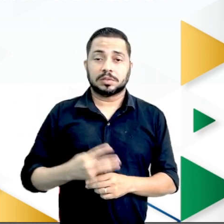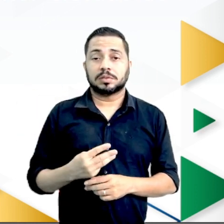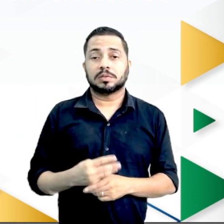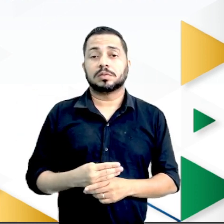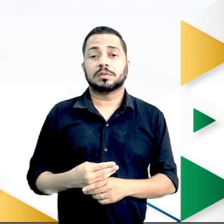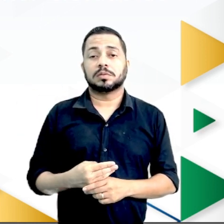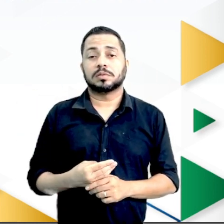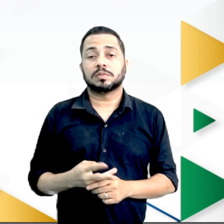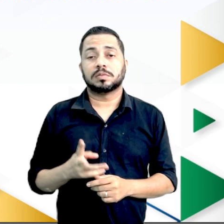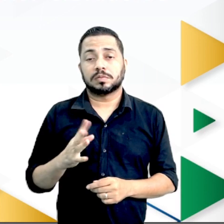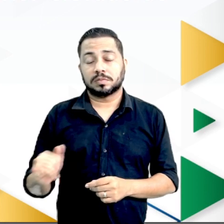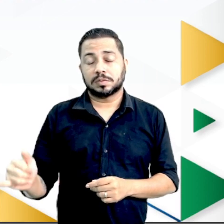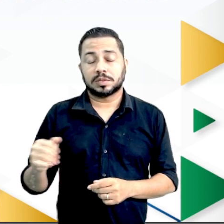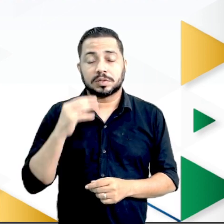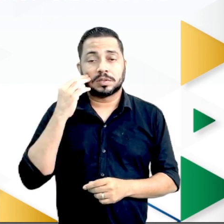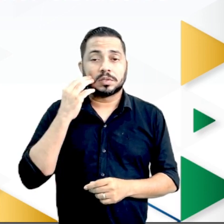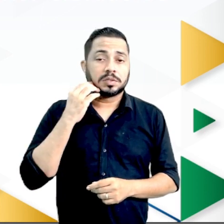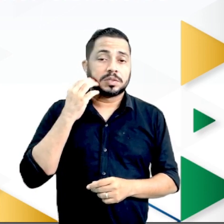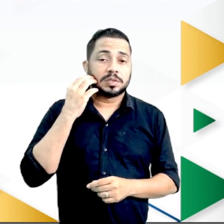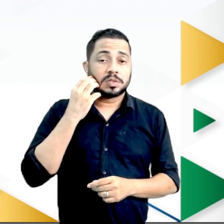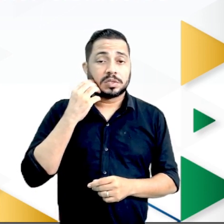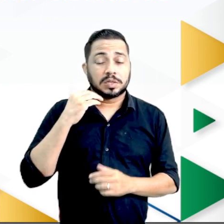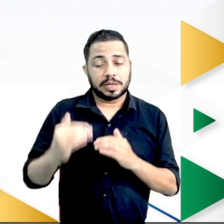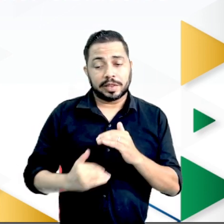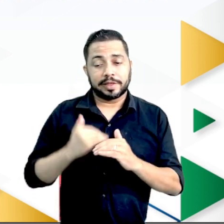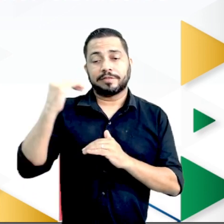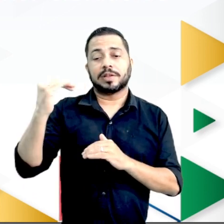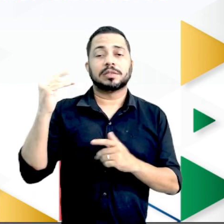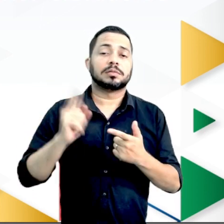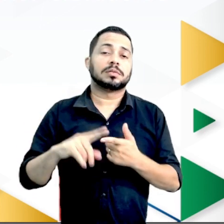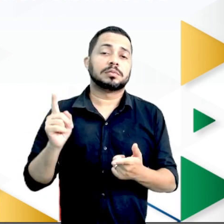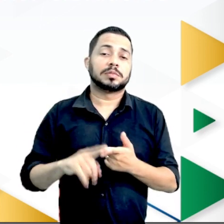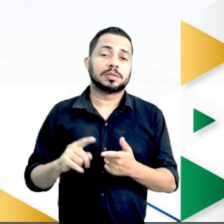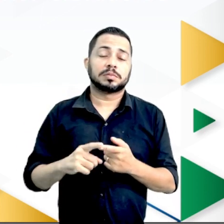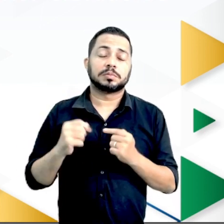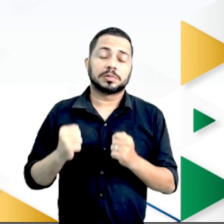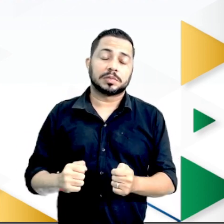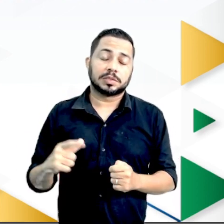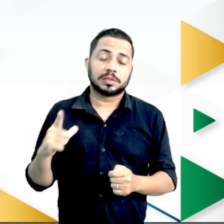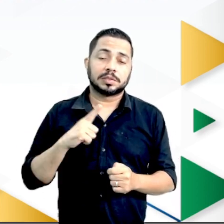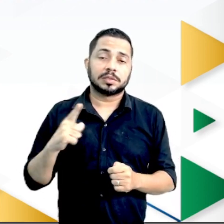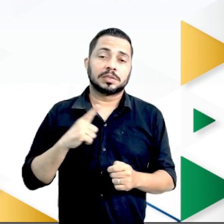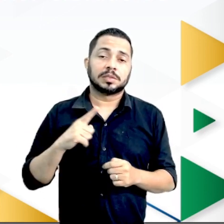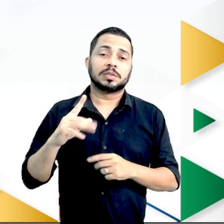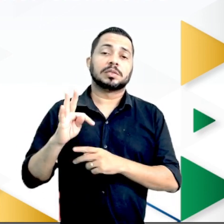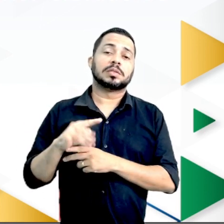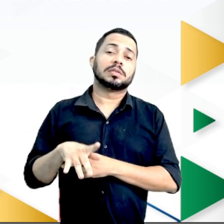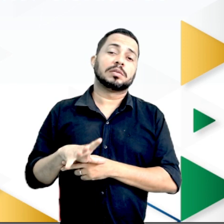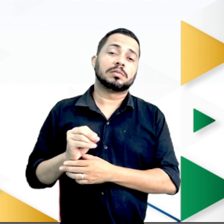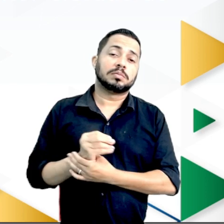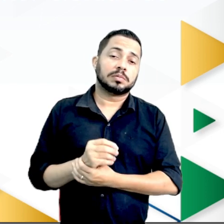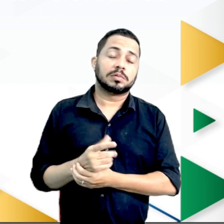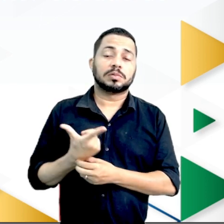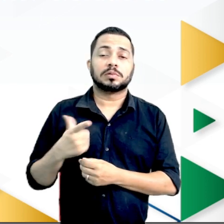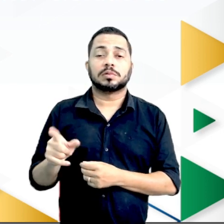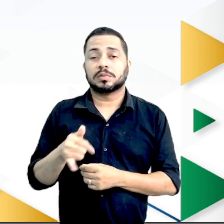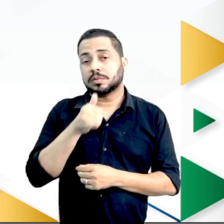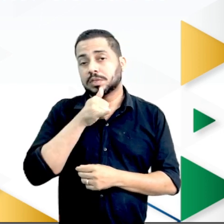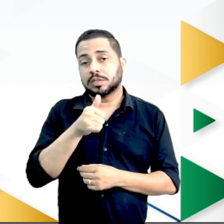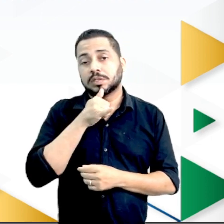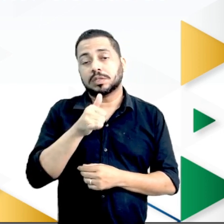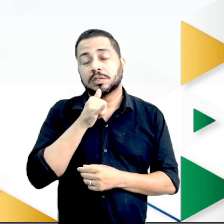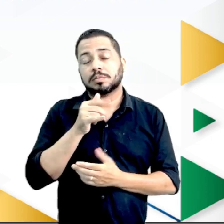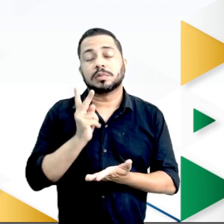né? Vai ser elevado também para poder ter esse termo seguinte. Viu aí? Olha outro exemplo, ó,